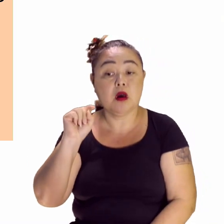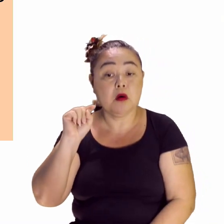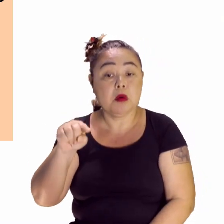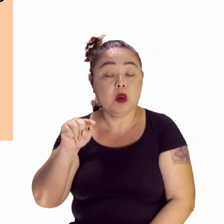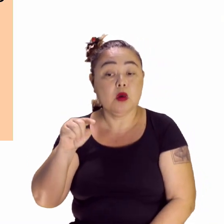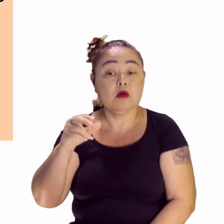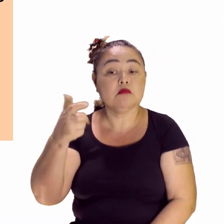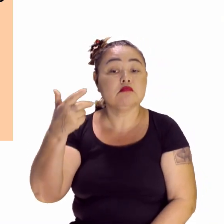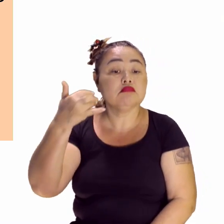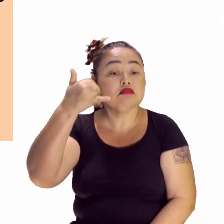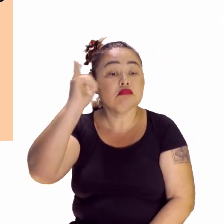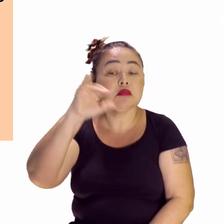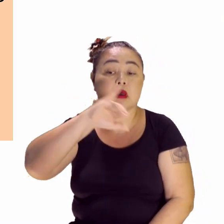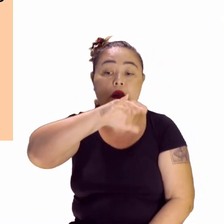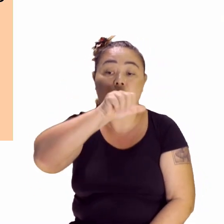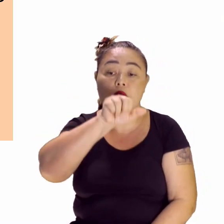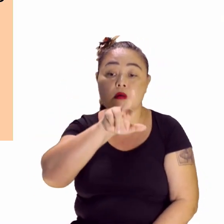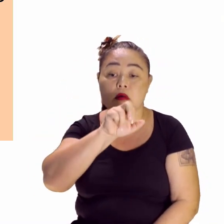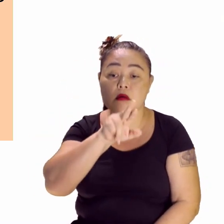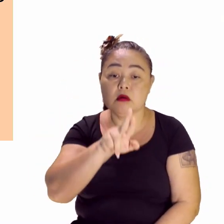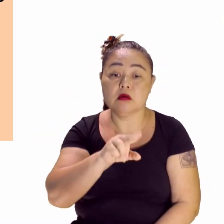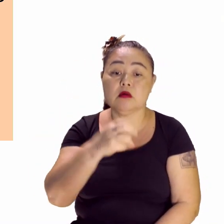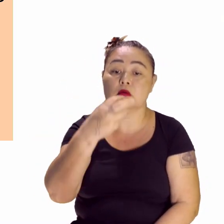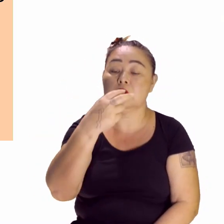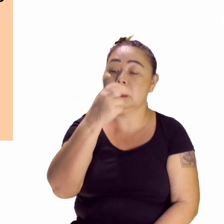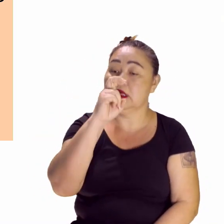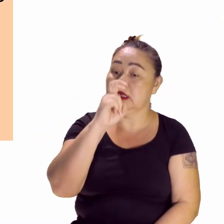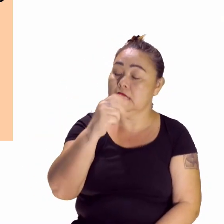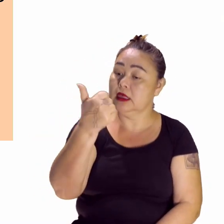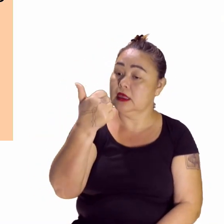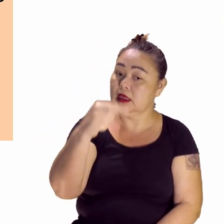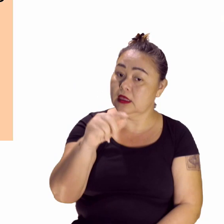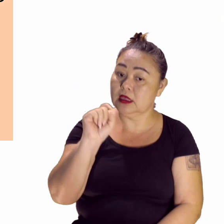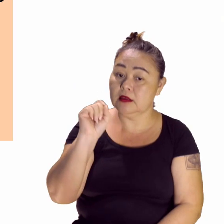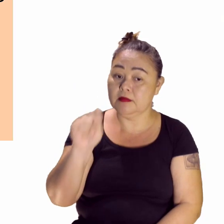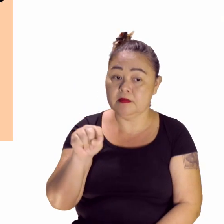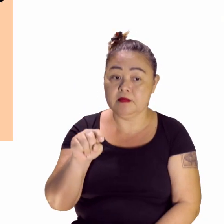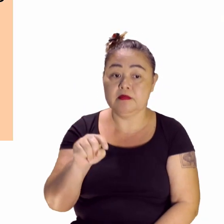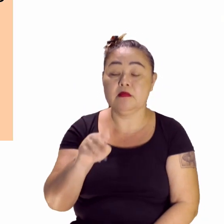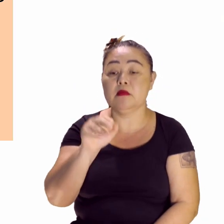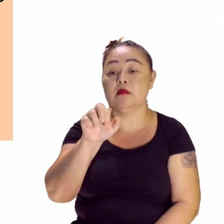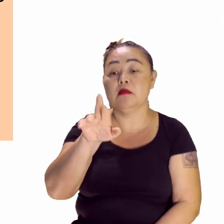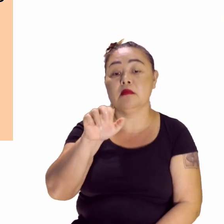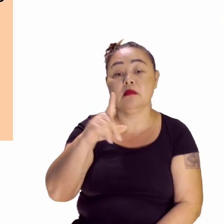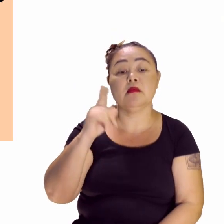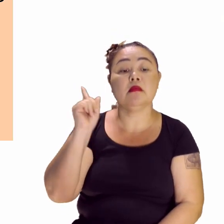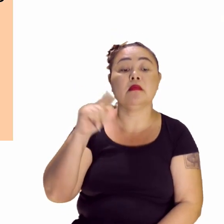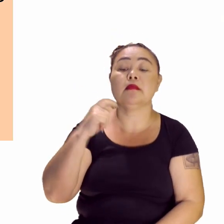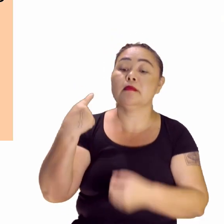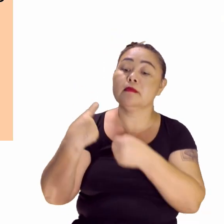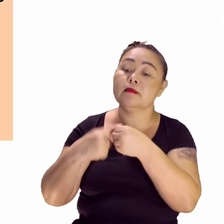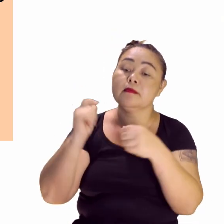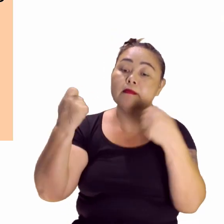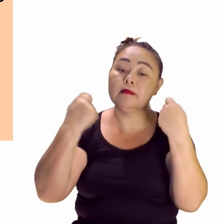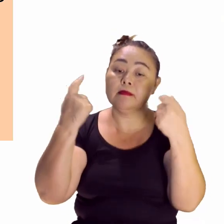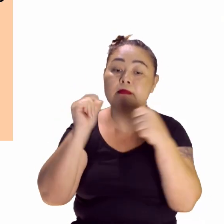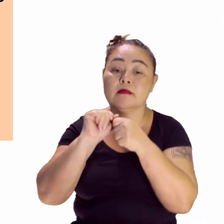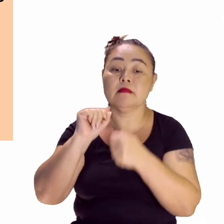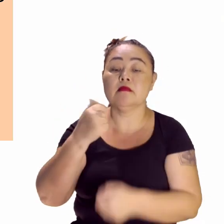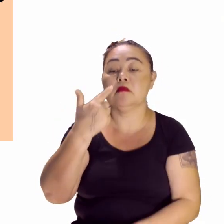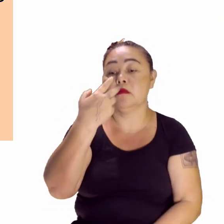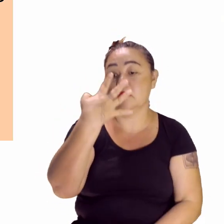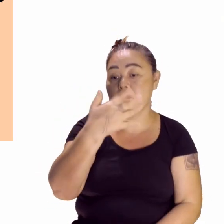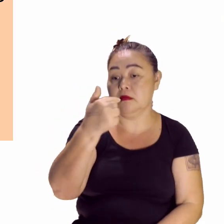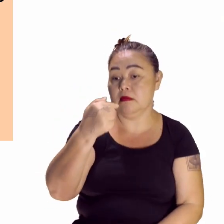cabeças já o 517 mil Buritis 516 mil e Ariquemes 477